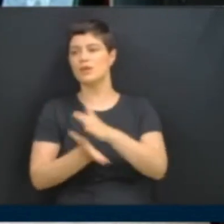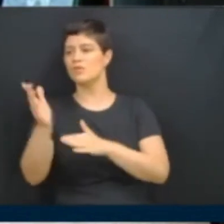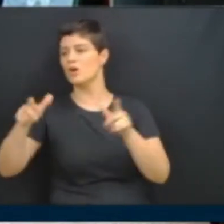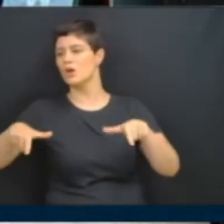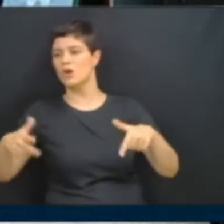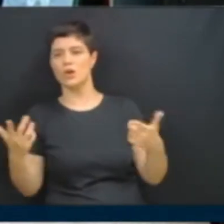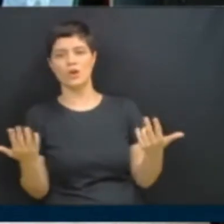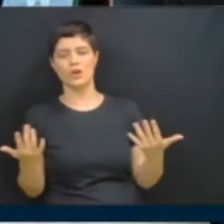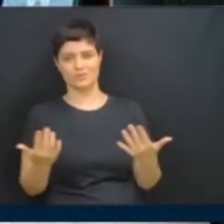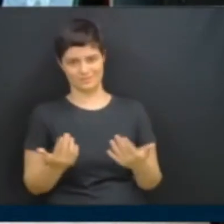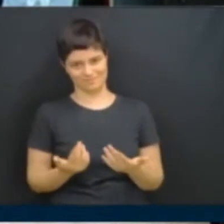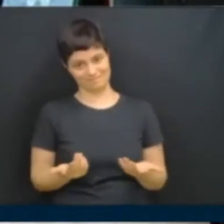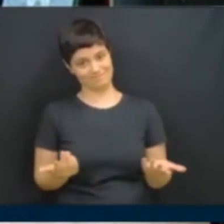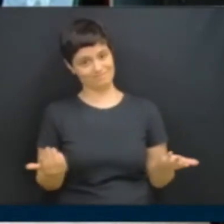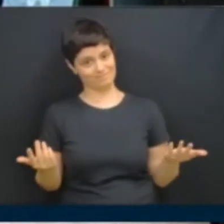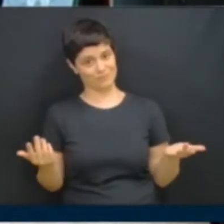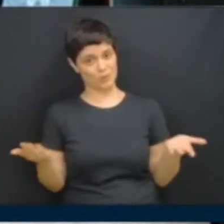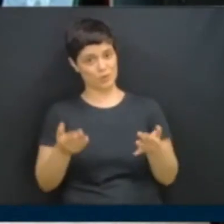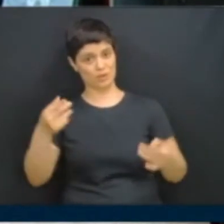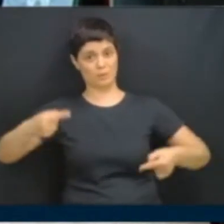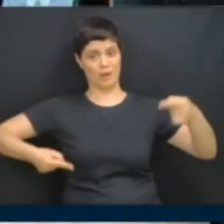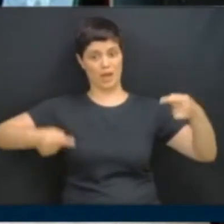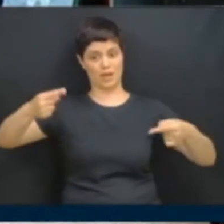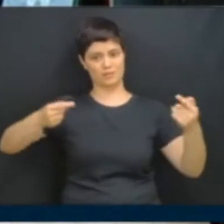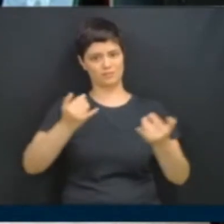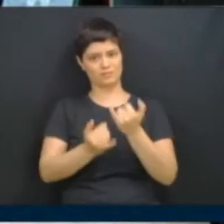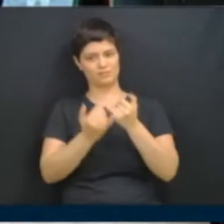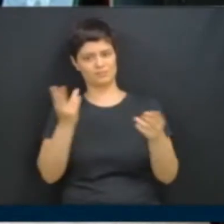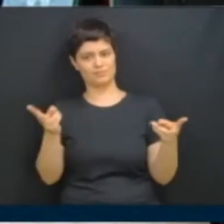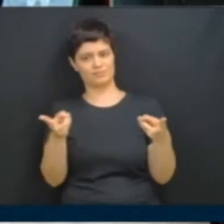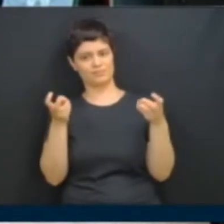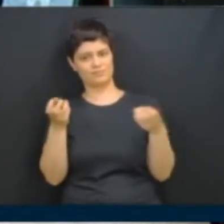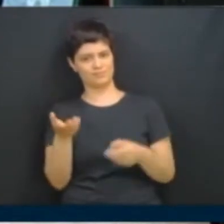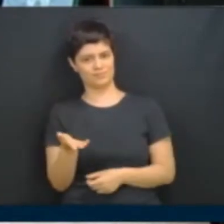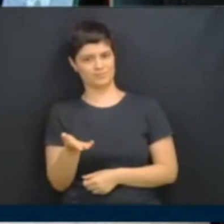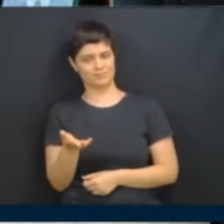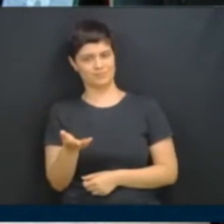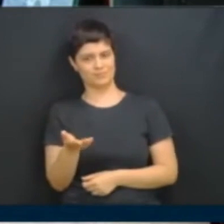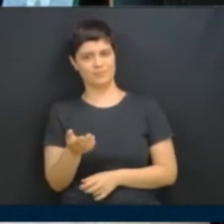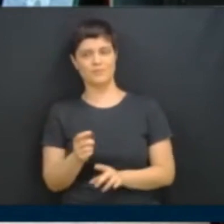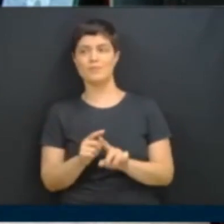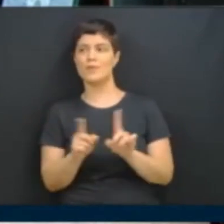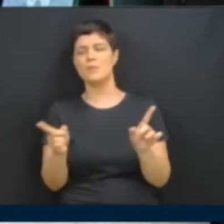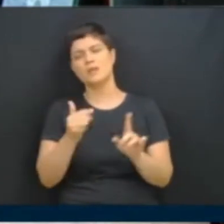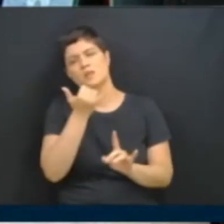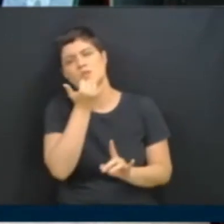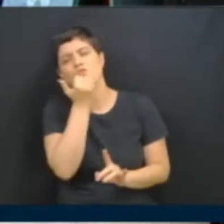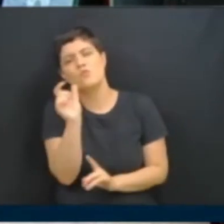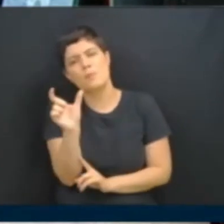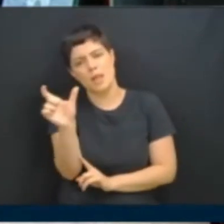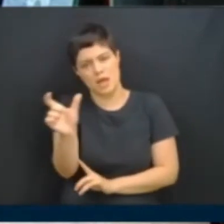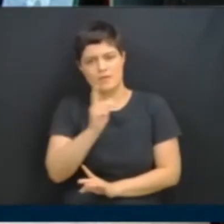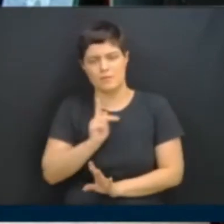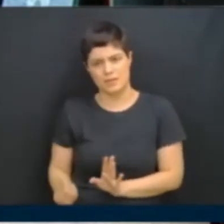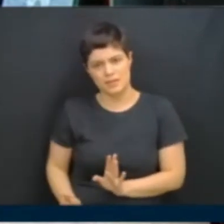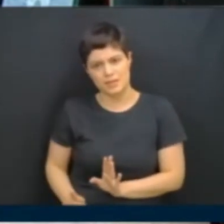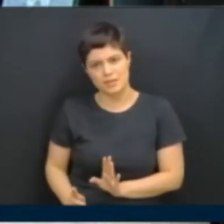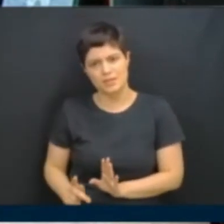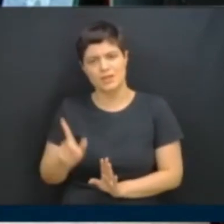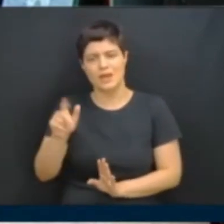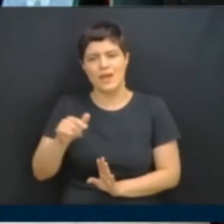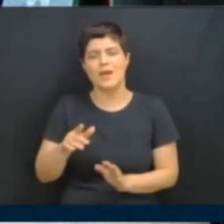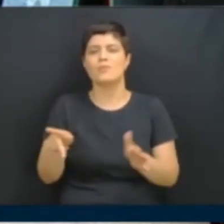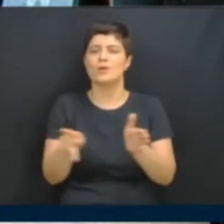de debate. E às vezes, construído em cima, desculpe o termo, presidente, mas da maldita